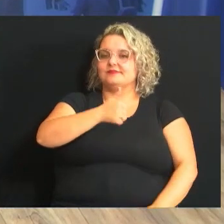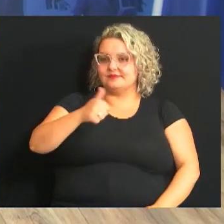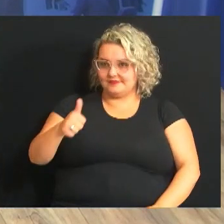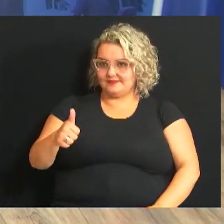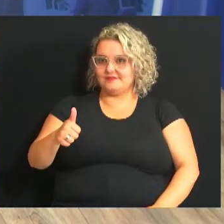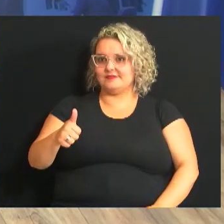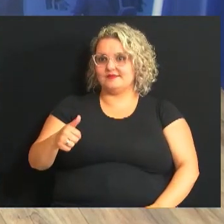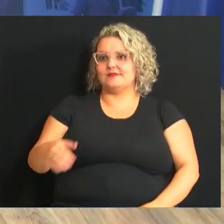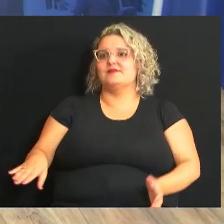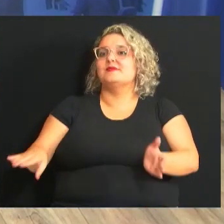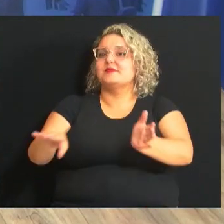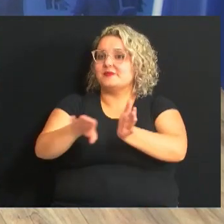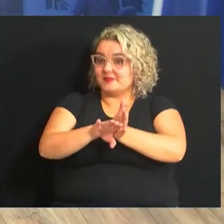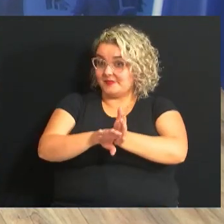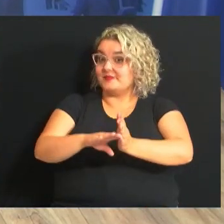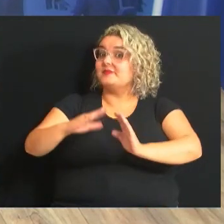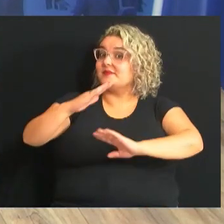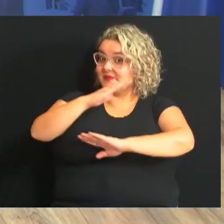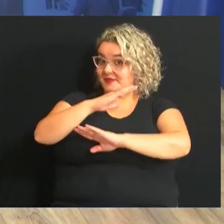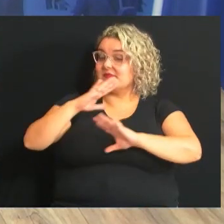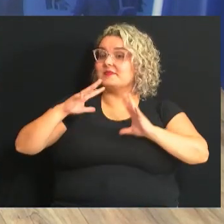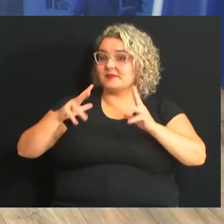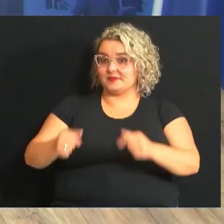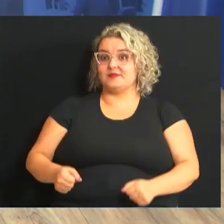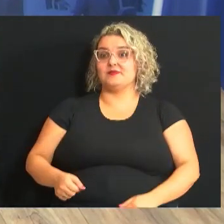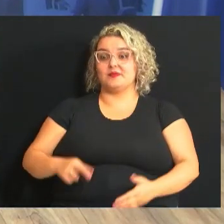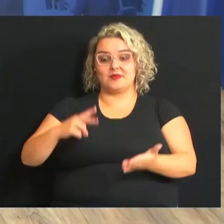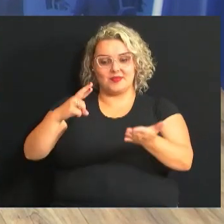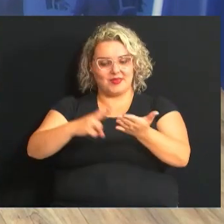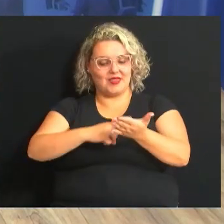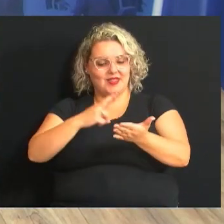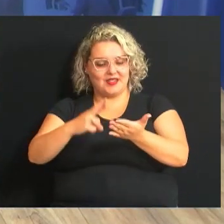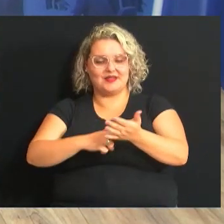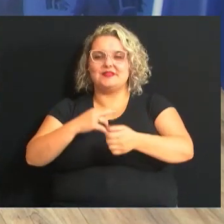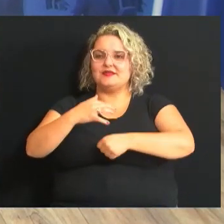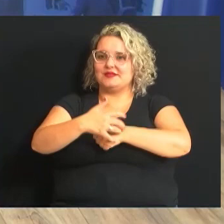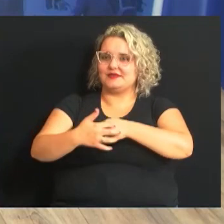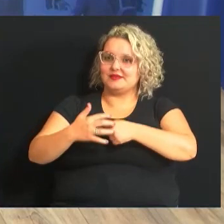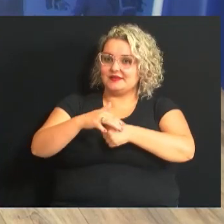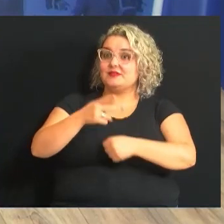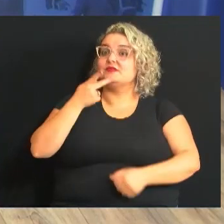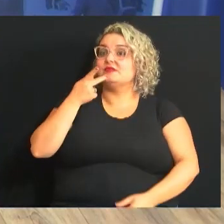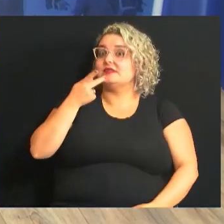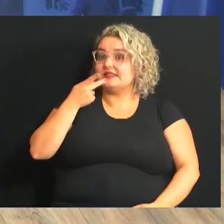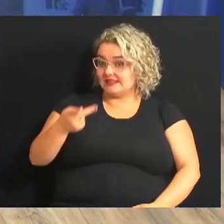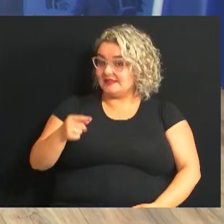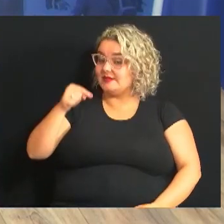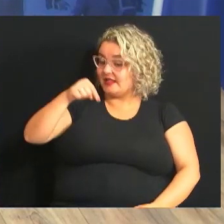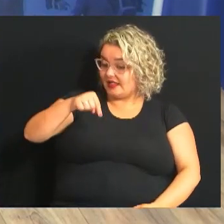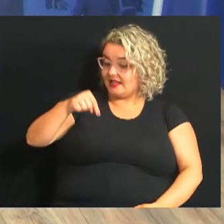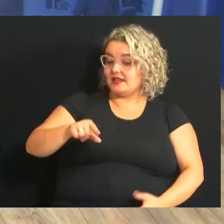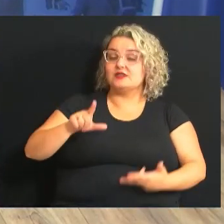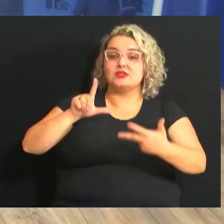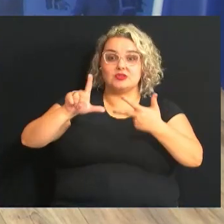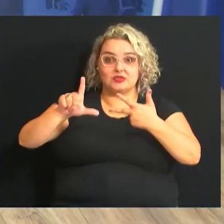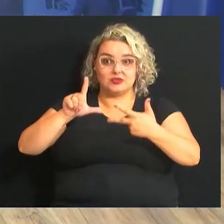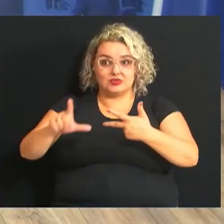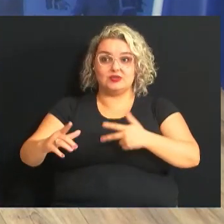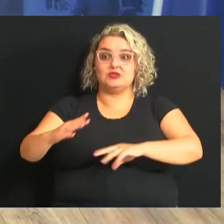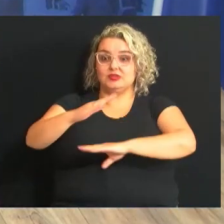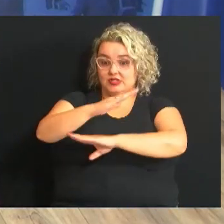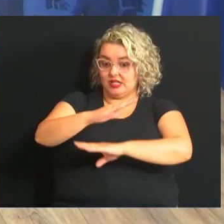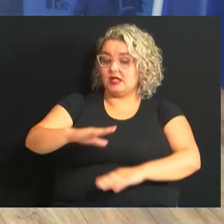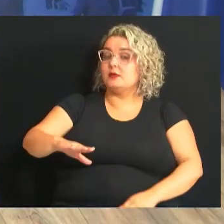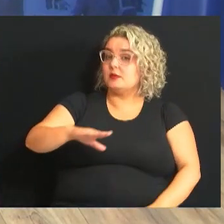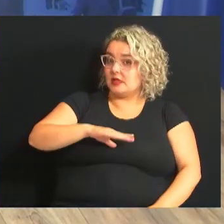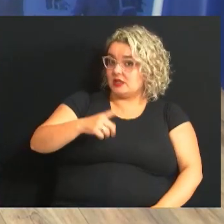chega com o nosso Câmara Total, com a nossa revista eletrônica, falando sobre os fatos aqui do Legislativo, da Câmara de Campinas, mas também